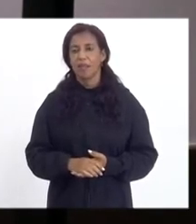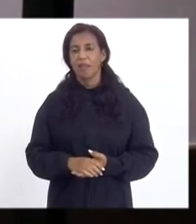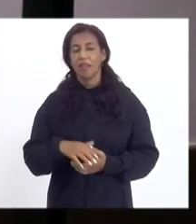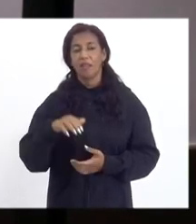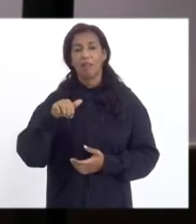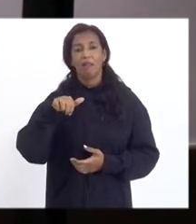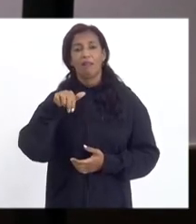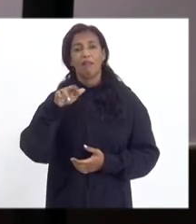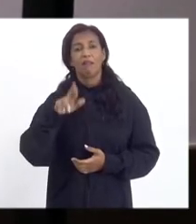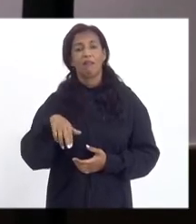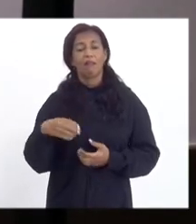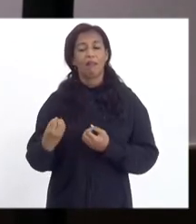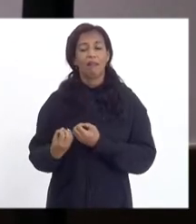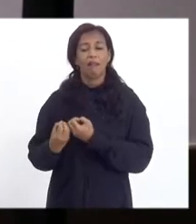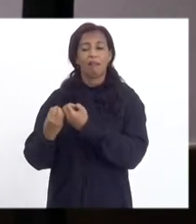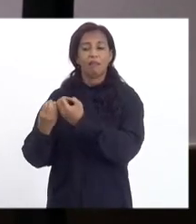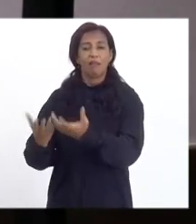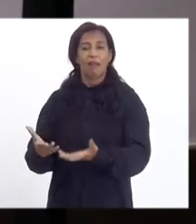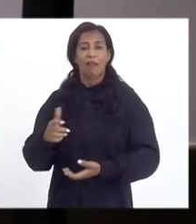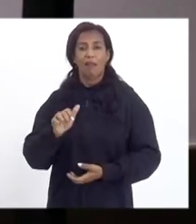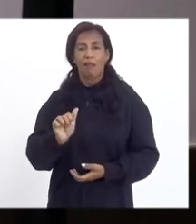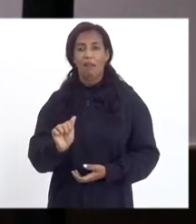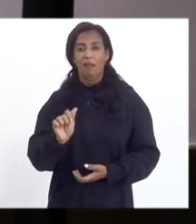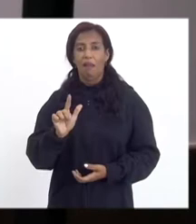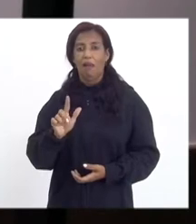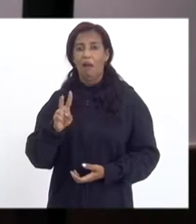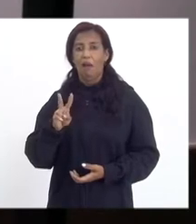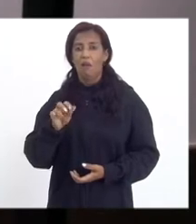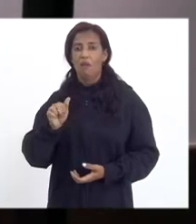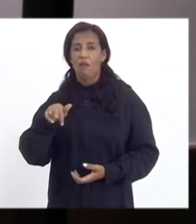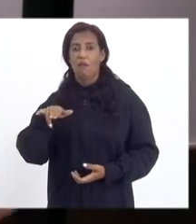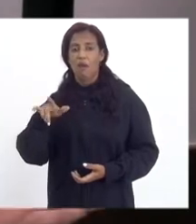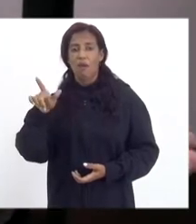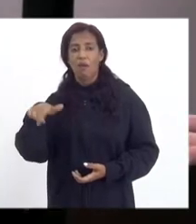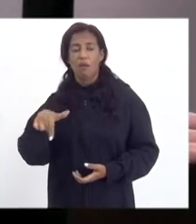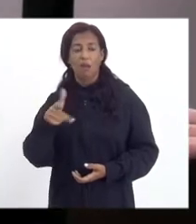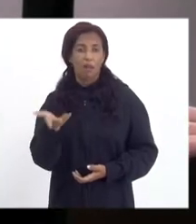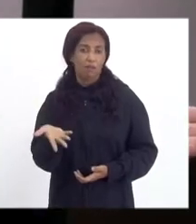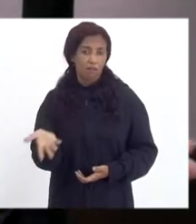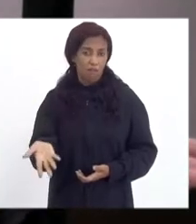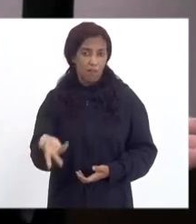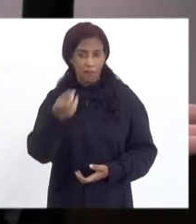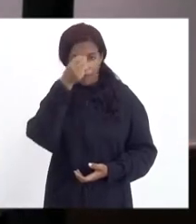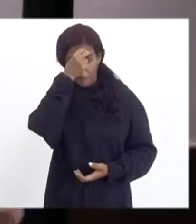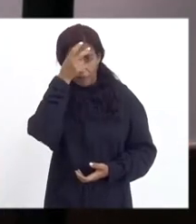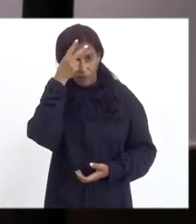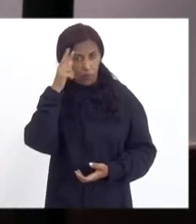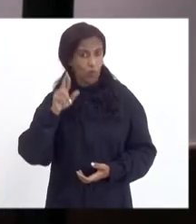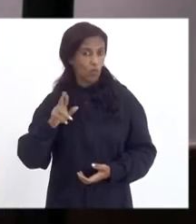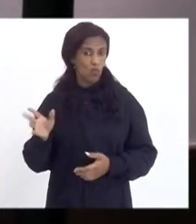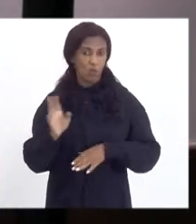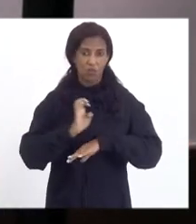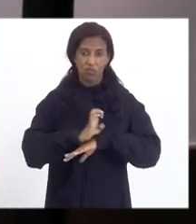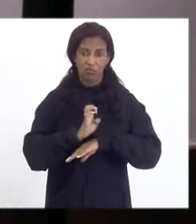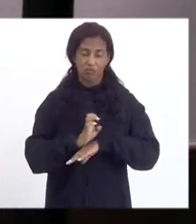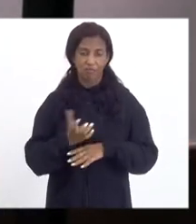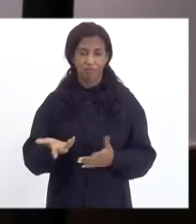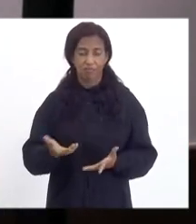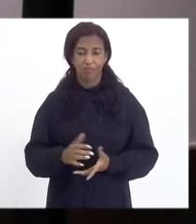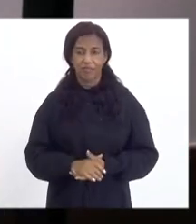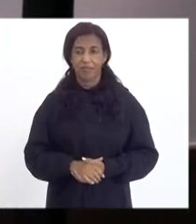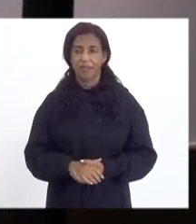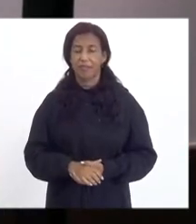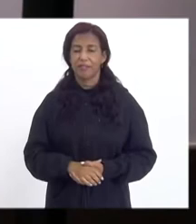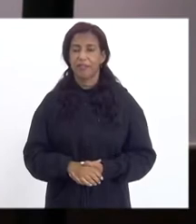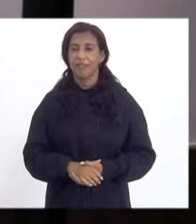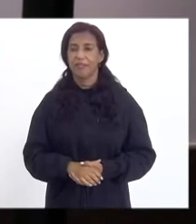Quem dá alvará aos templos religiosos é a municipalidade. Não é o Estado que dá o alvará.